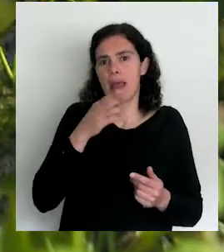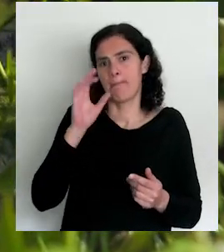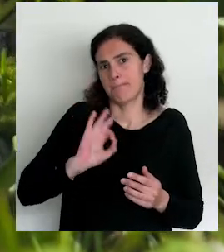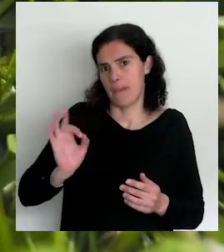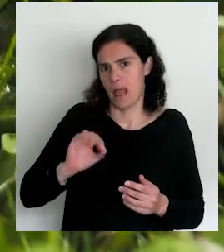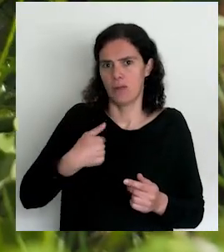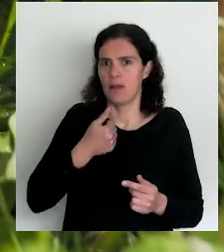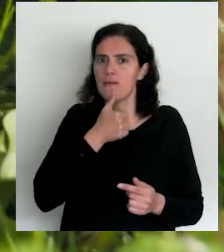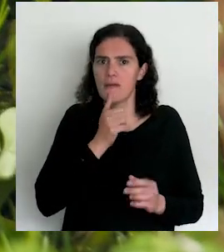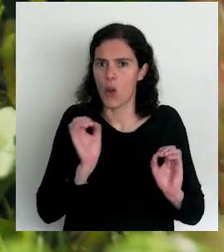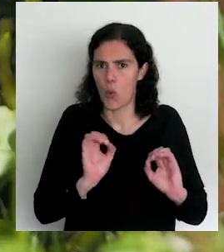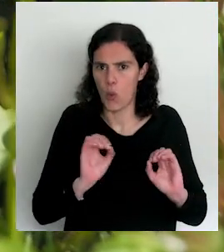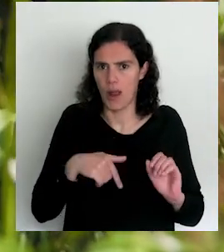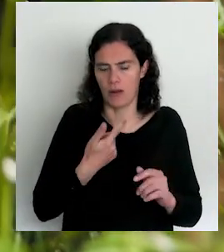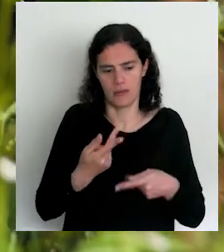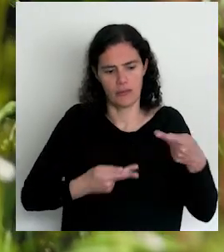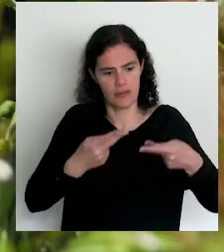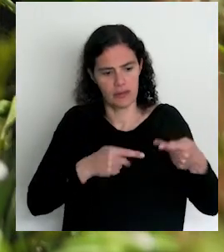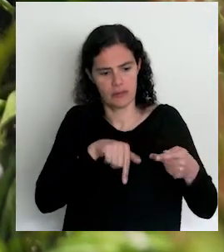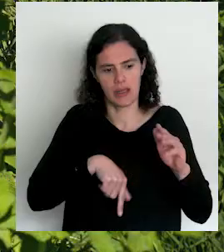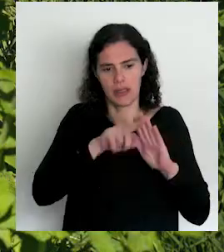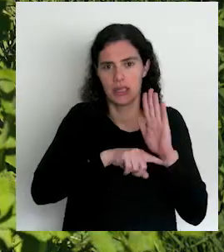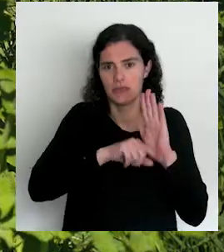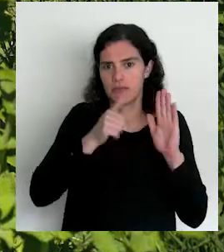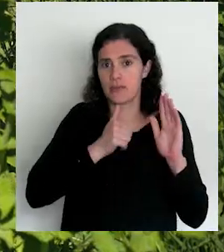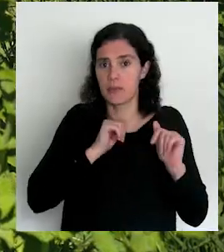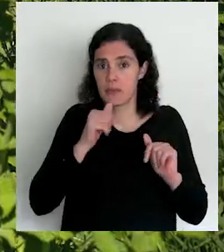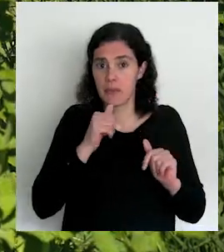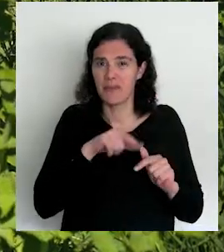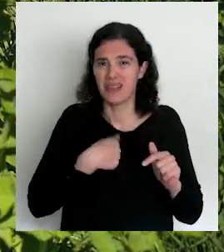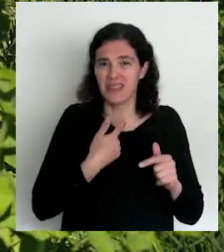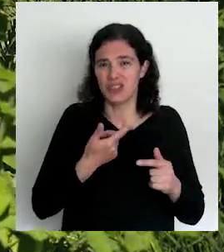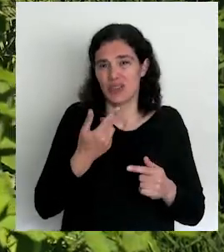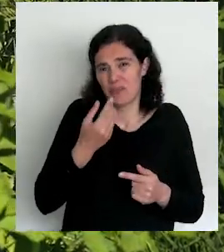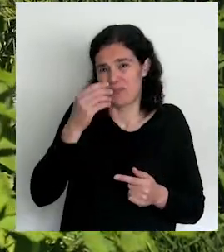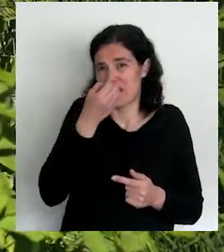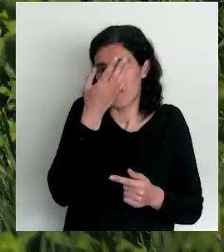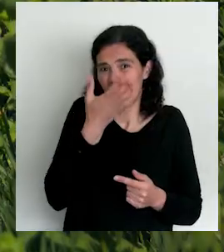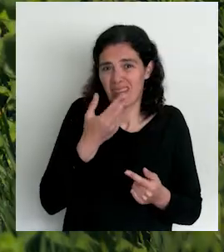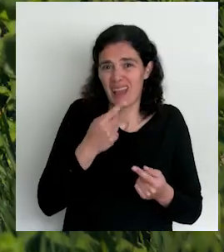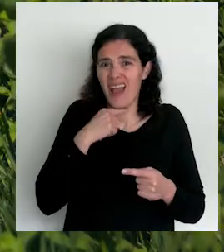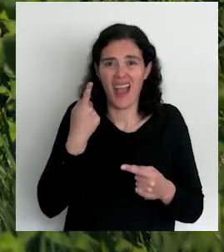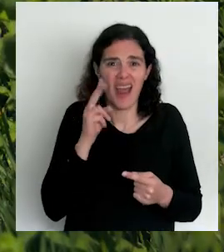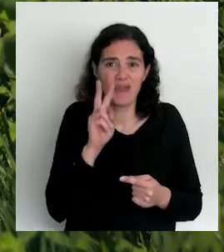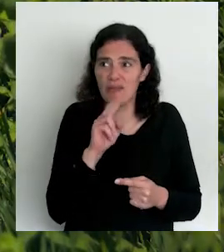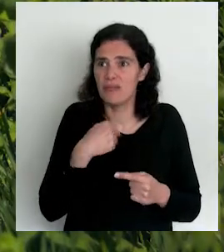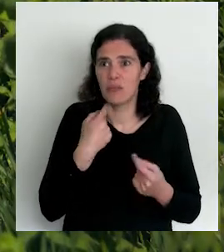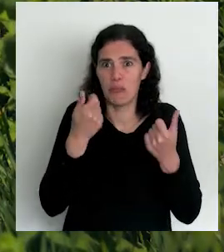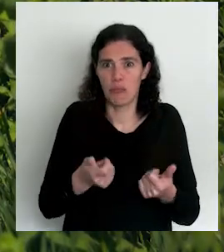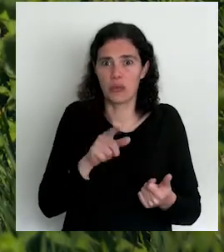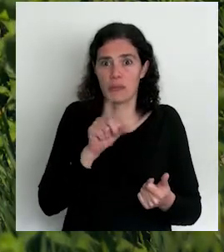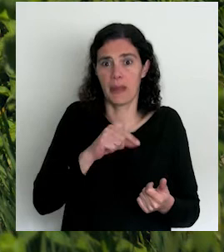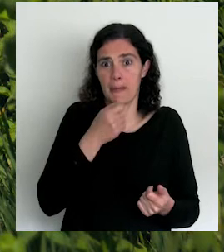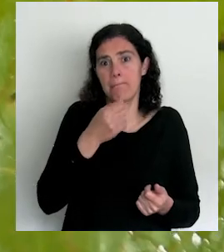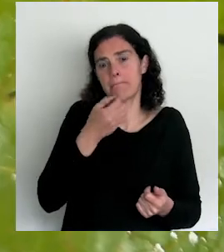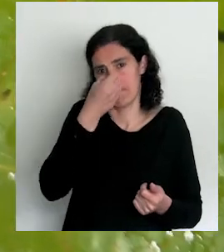ameaçado e não chegou a ser avaliado pelo projeto da lista vermelha, mas é uma espécie que está em declínio, que cada vez é mais raro se ver na natureza e mesmo nos